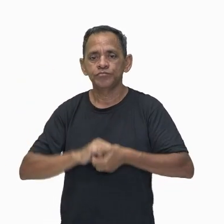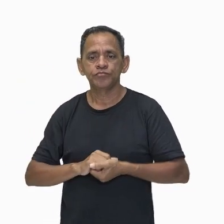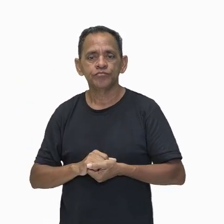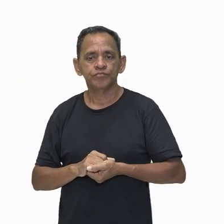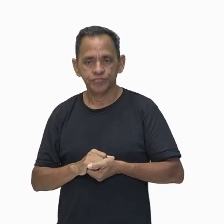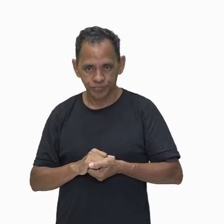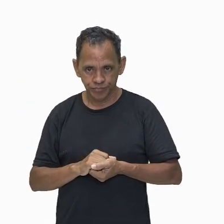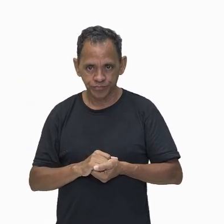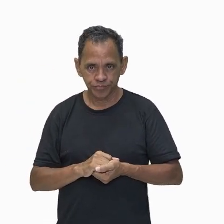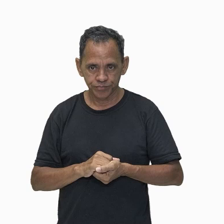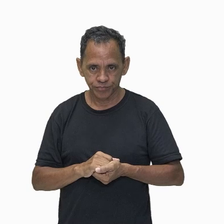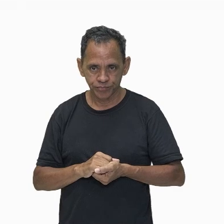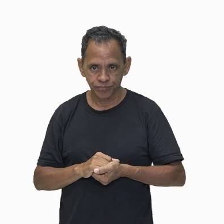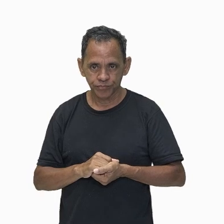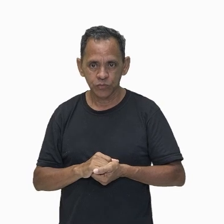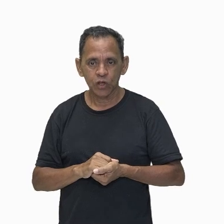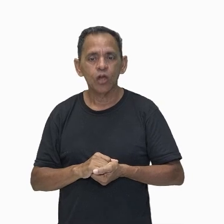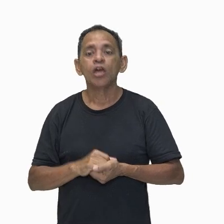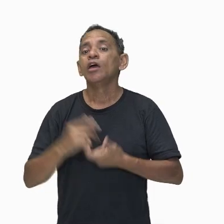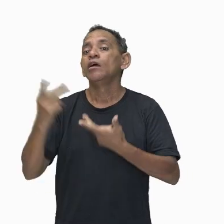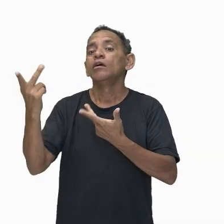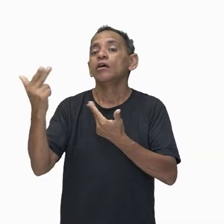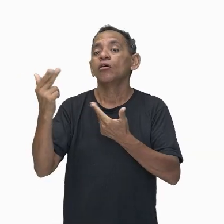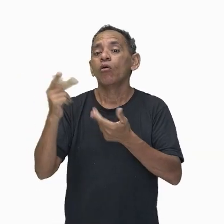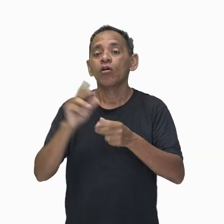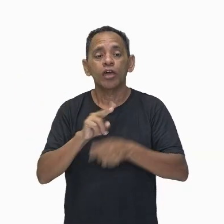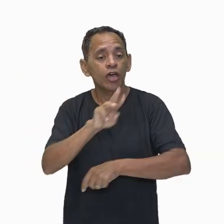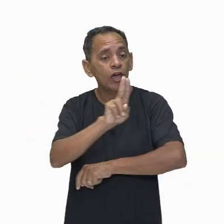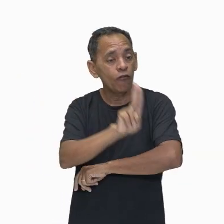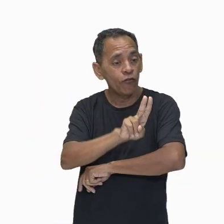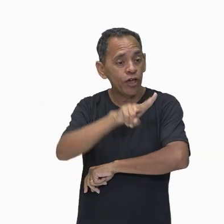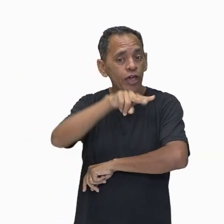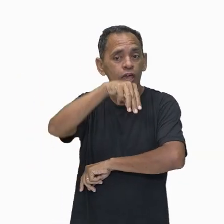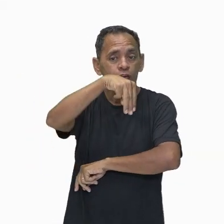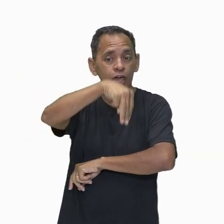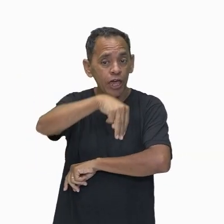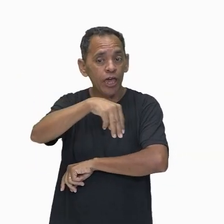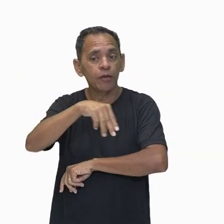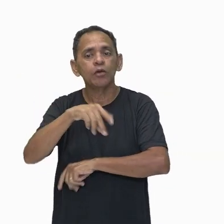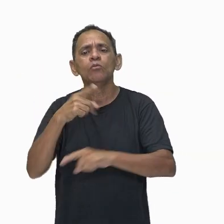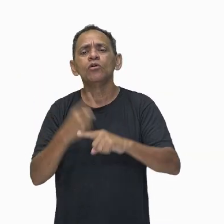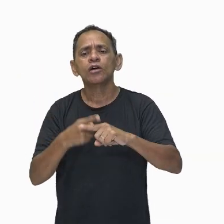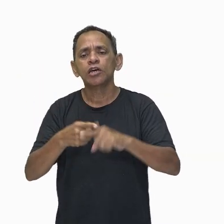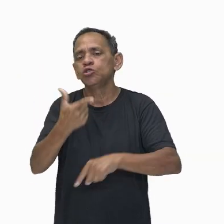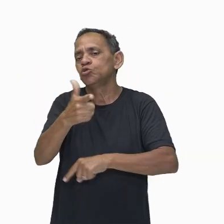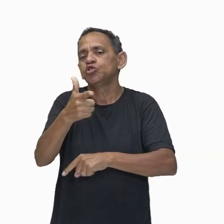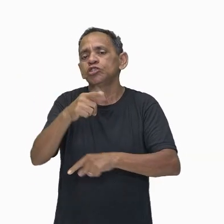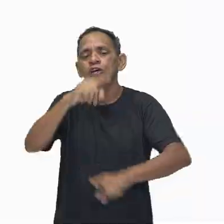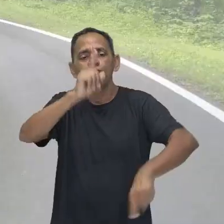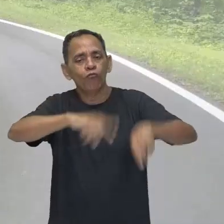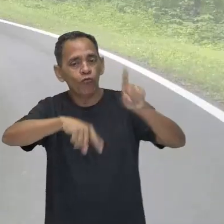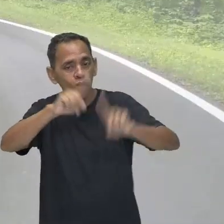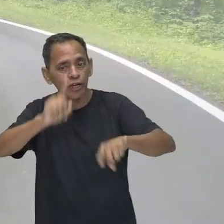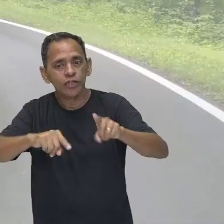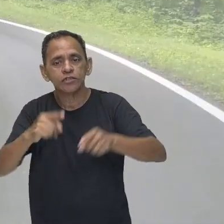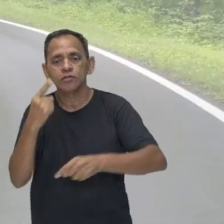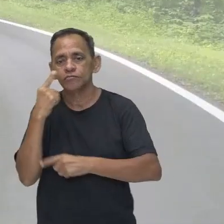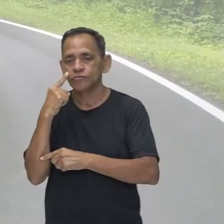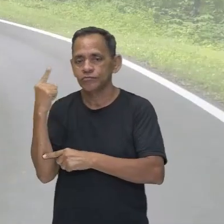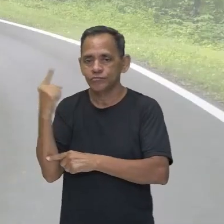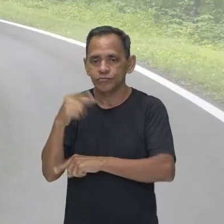média, pois não existirá variação do movimento, tá bom? Então, volta aqui comigo na estrada,